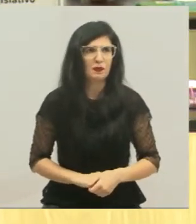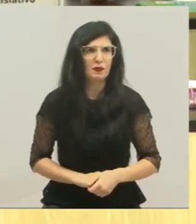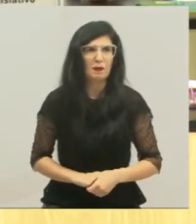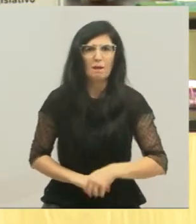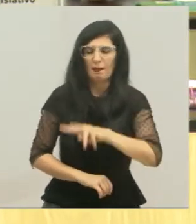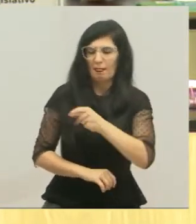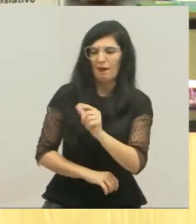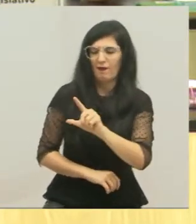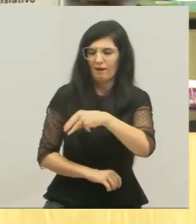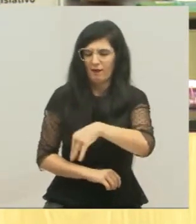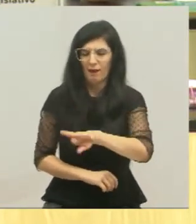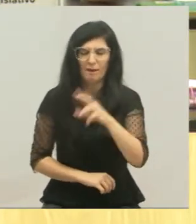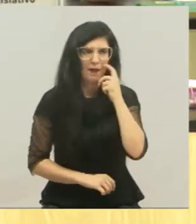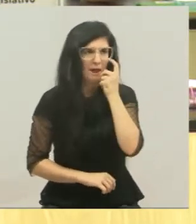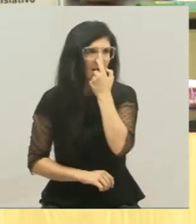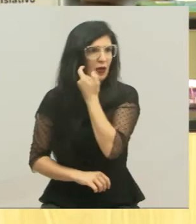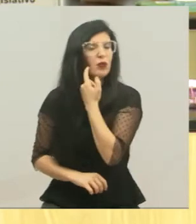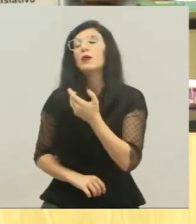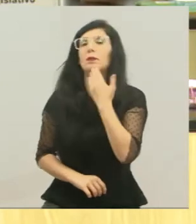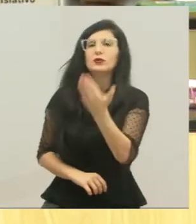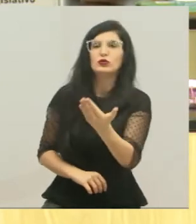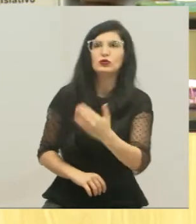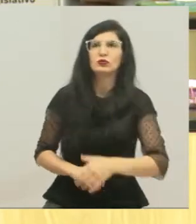Vereador Valmir Parque do Meia Lua.